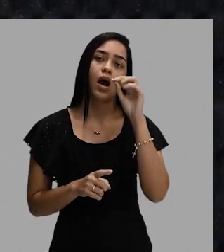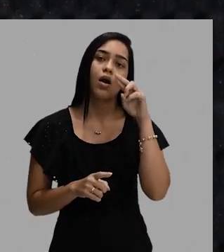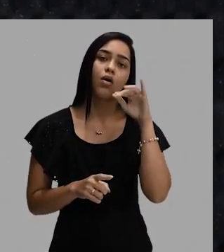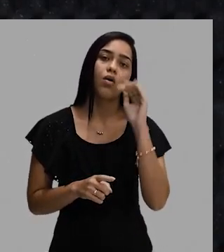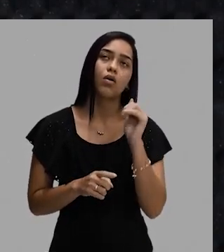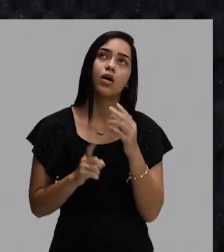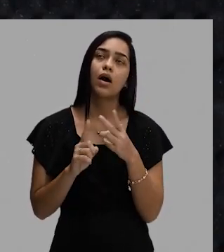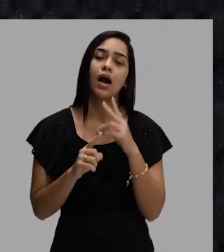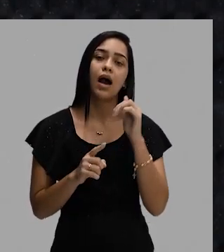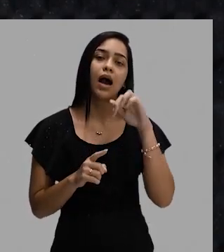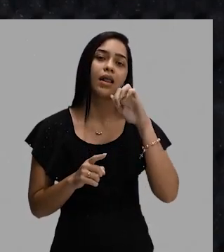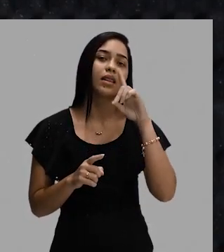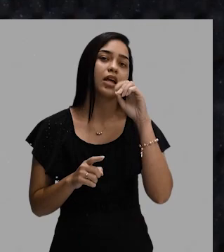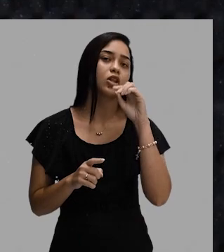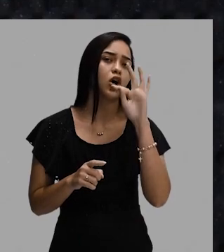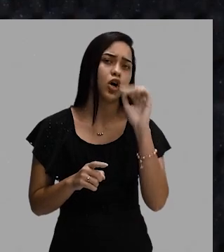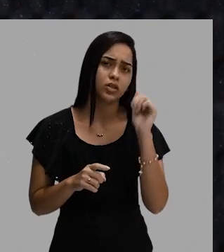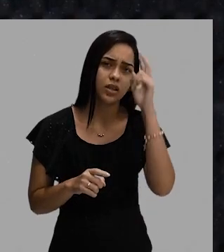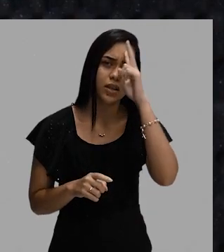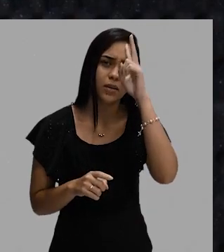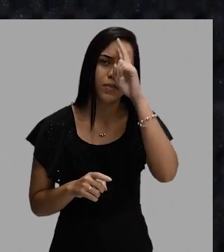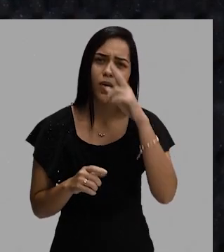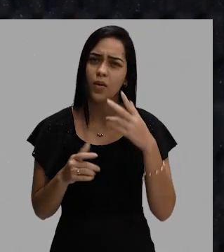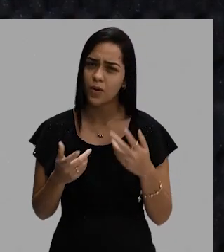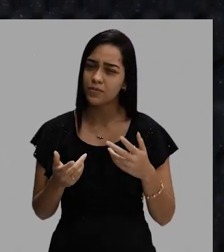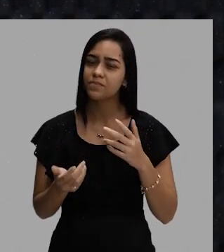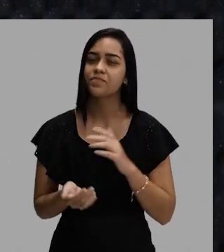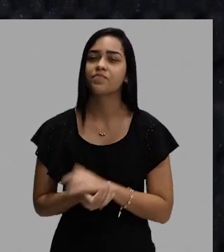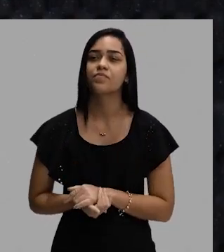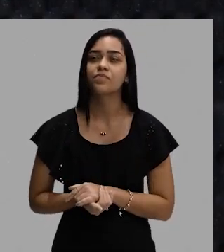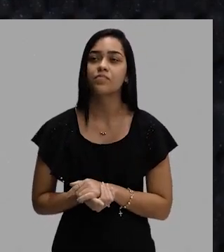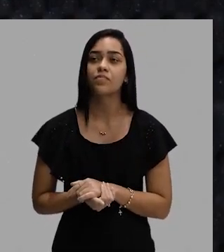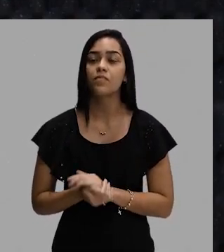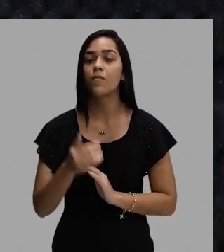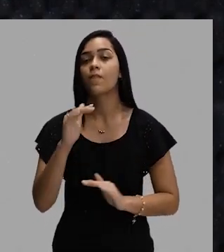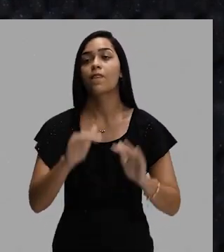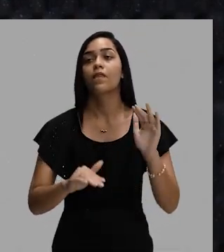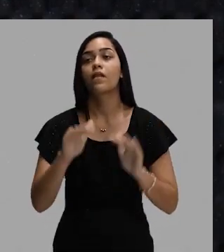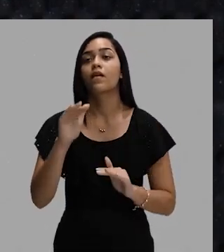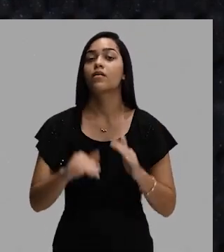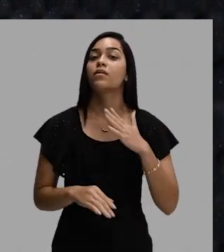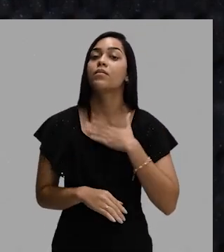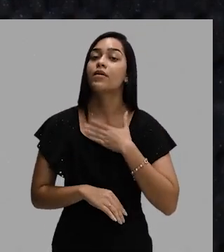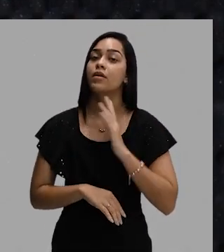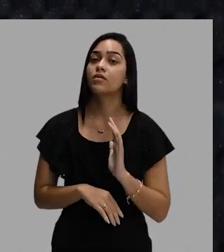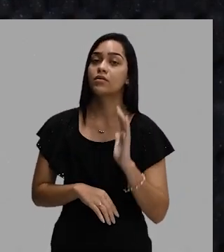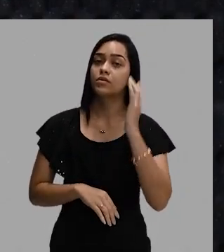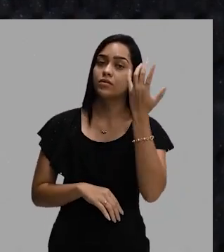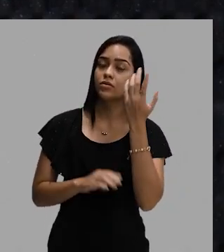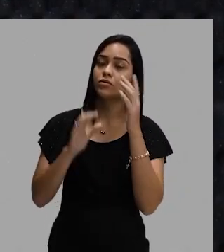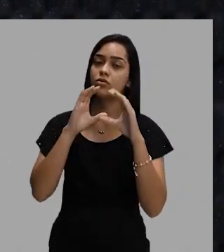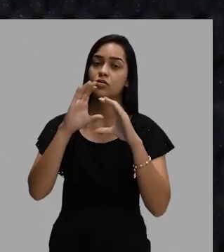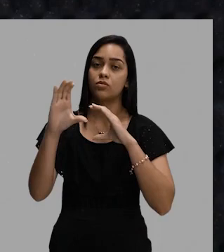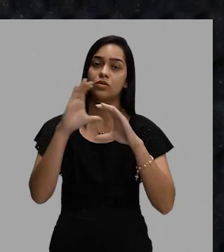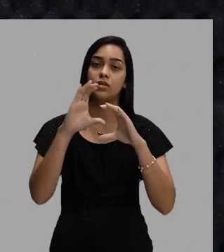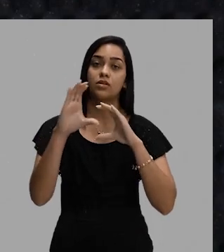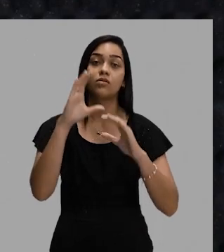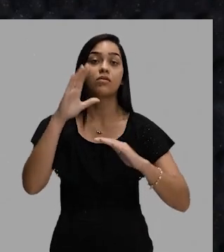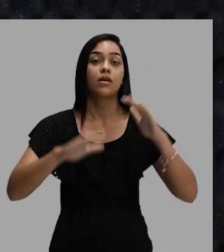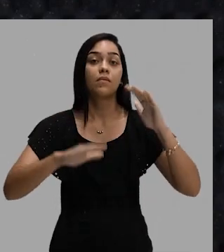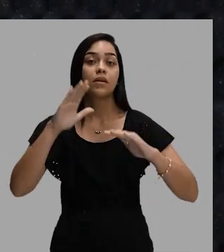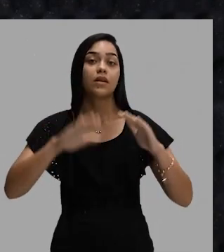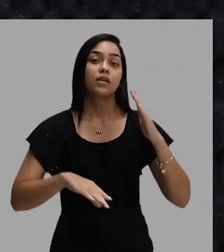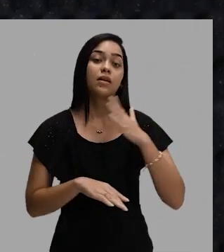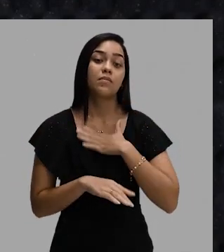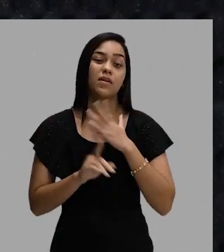tenho a anedota. Lembrou? Deu para entender agora? Dependendo da minha situação de comunicação, dependendo da